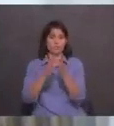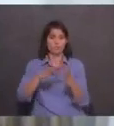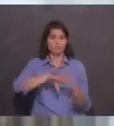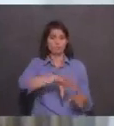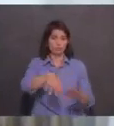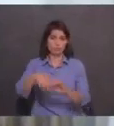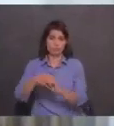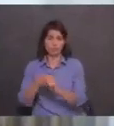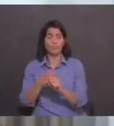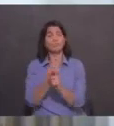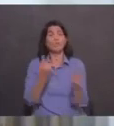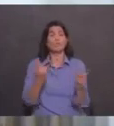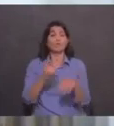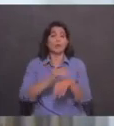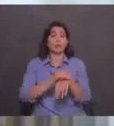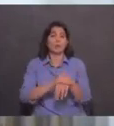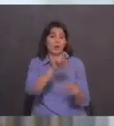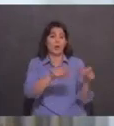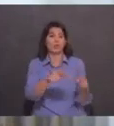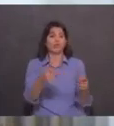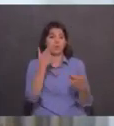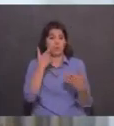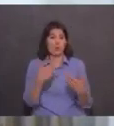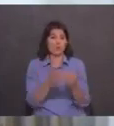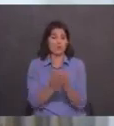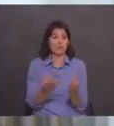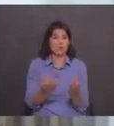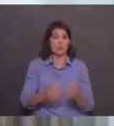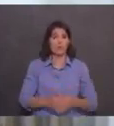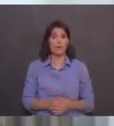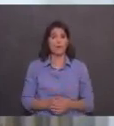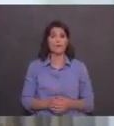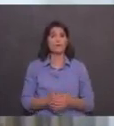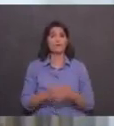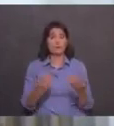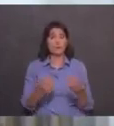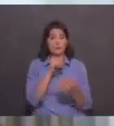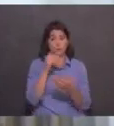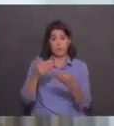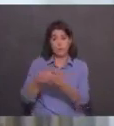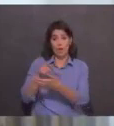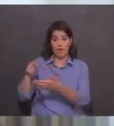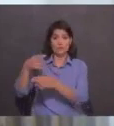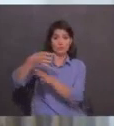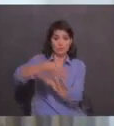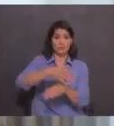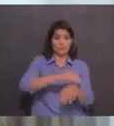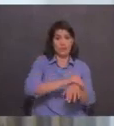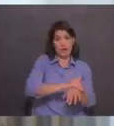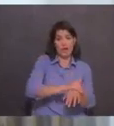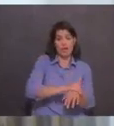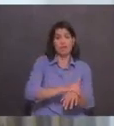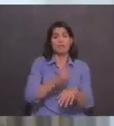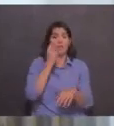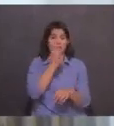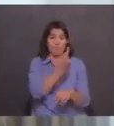morte, poiché tutti hanno peccato. Molto di più la grazia di Dio e il dono concesso